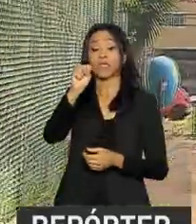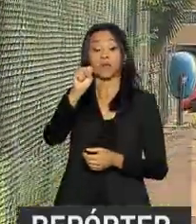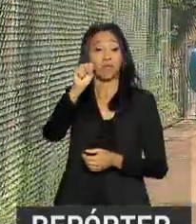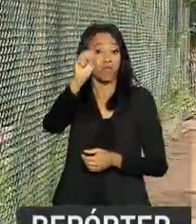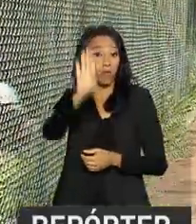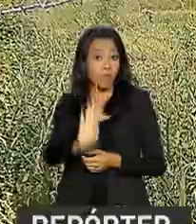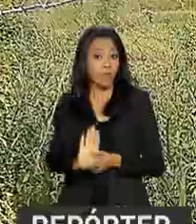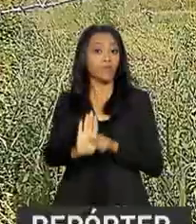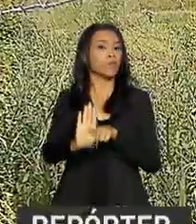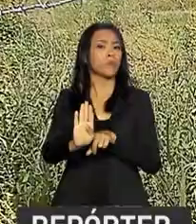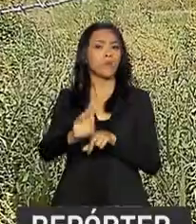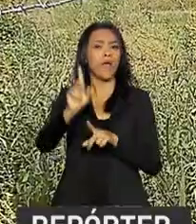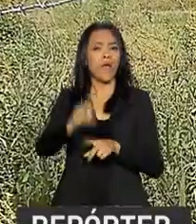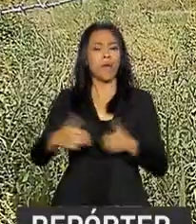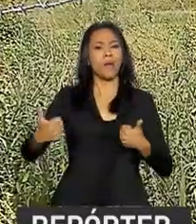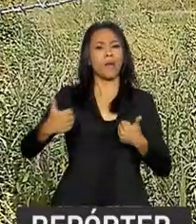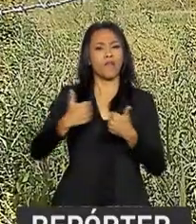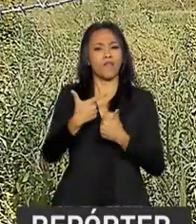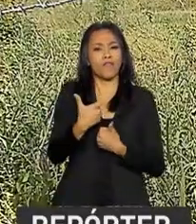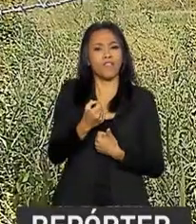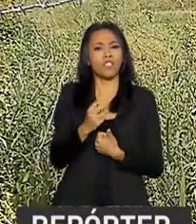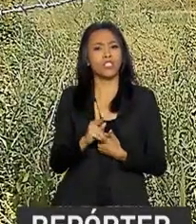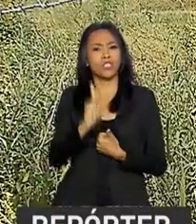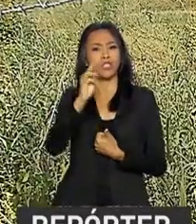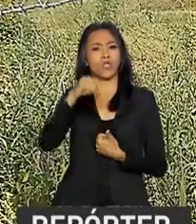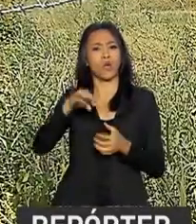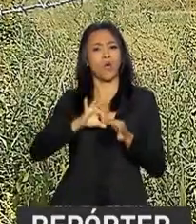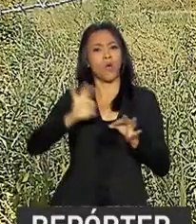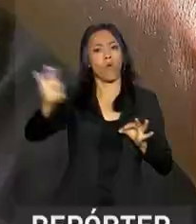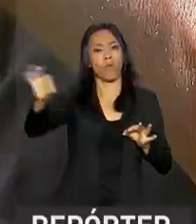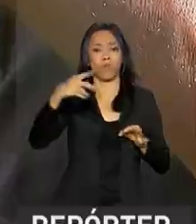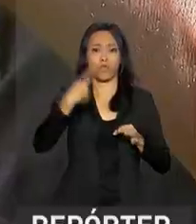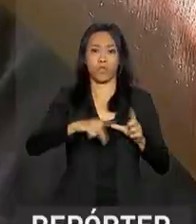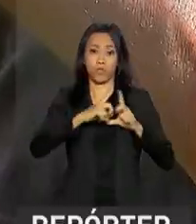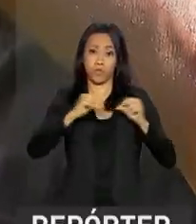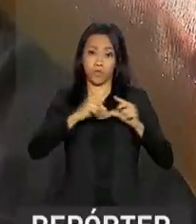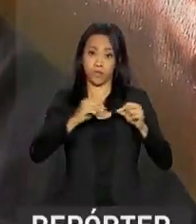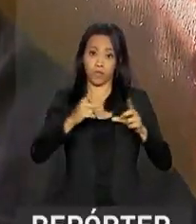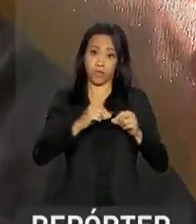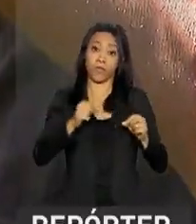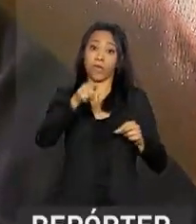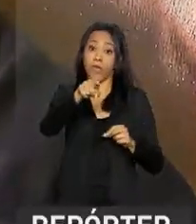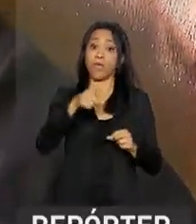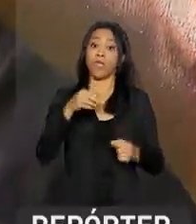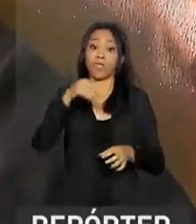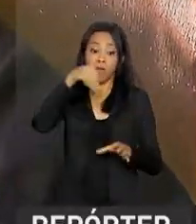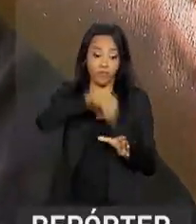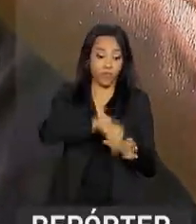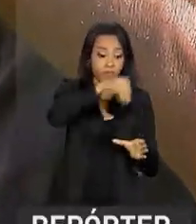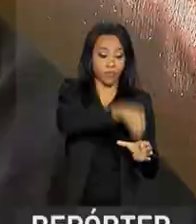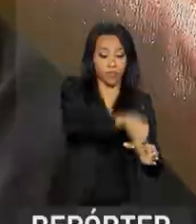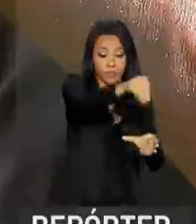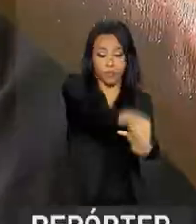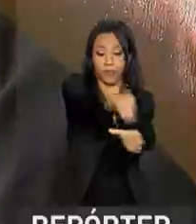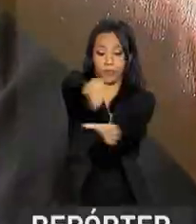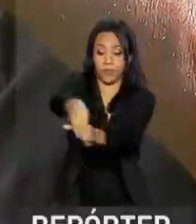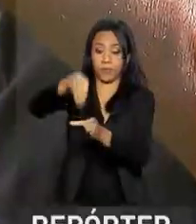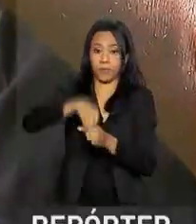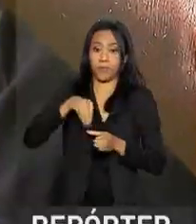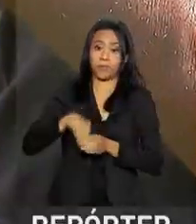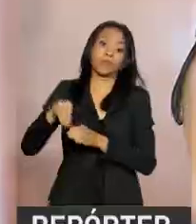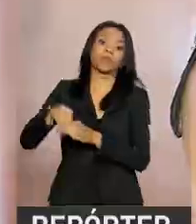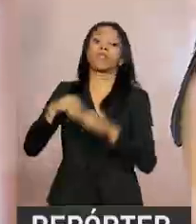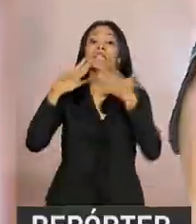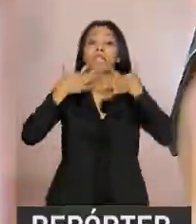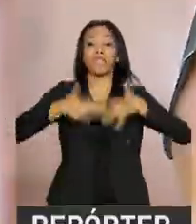quilômetros de brasília no terreno de aproximadamente dois hectares o pedreiro está plantando mudas de árvores nativas do